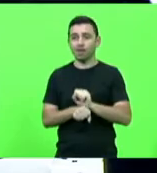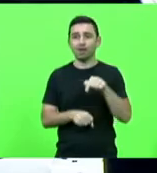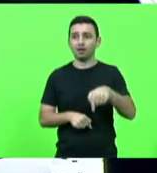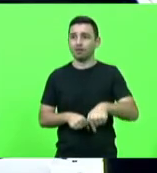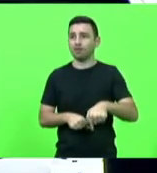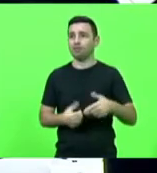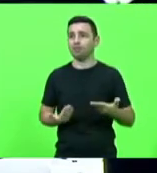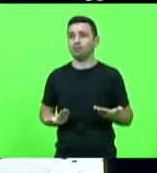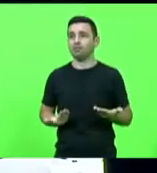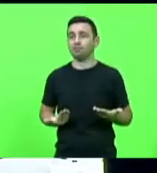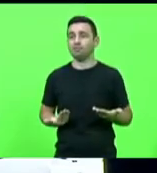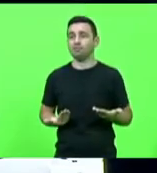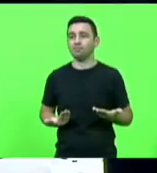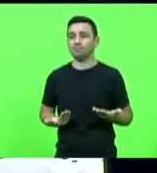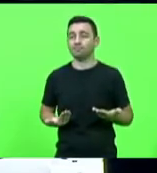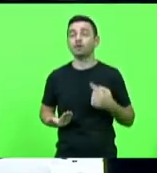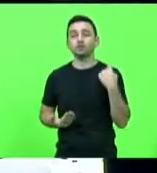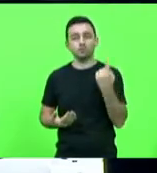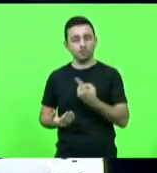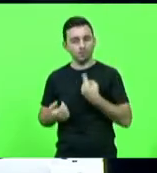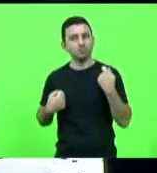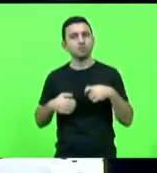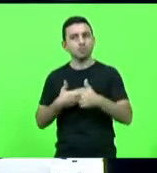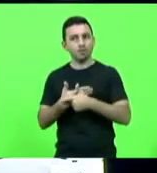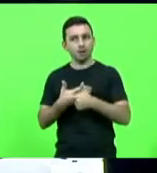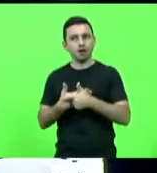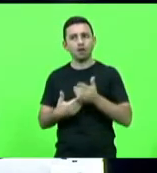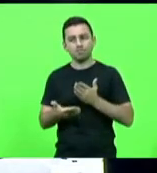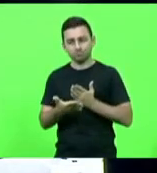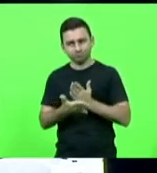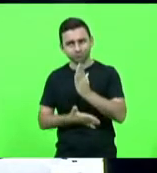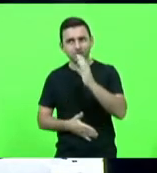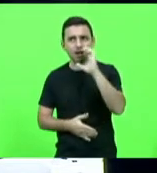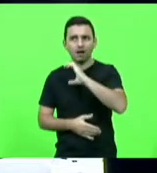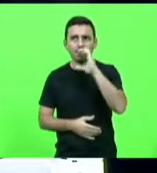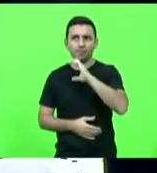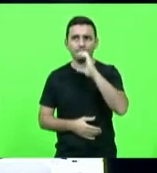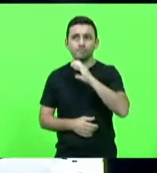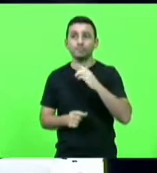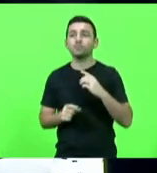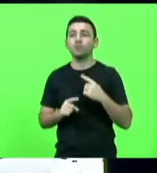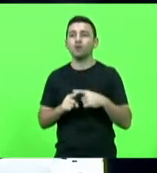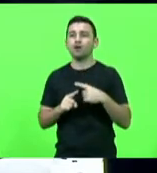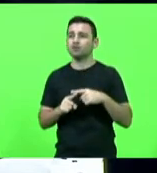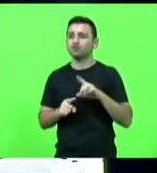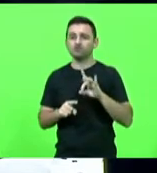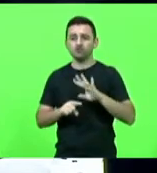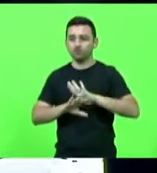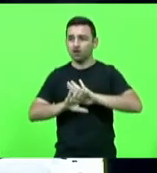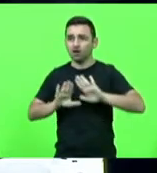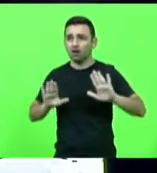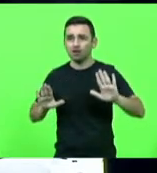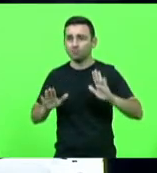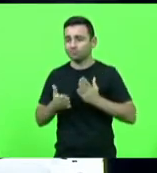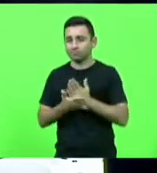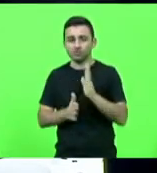Então, nós temos que cumprir o nosso papel e aprovar isso o mais rápido possível, porque é só homologar aquilo que já está